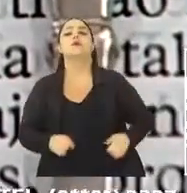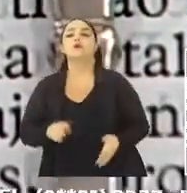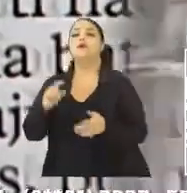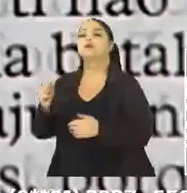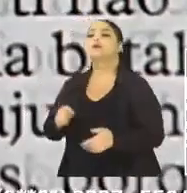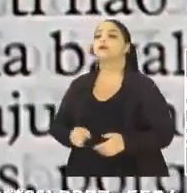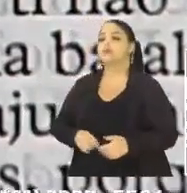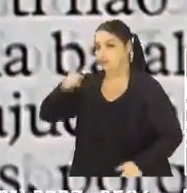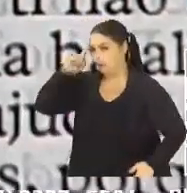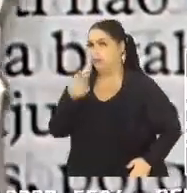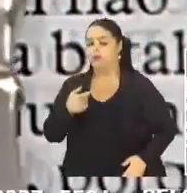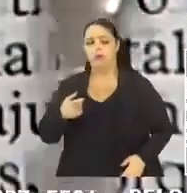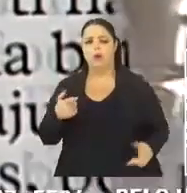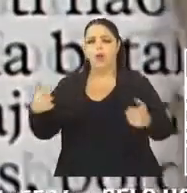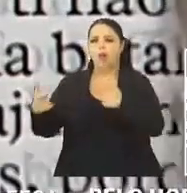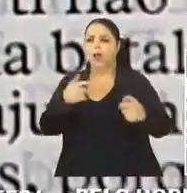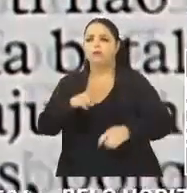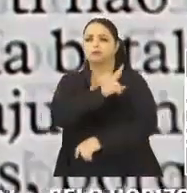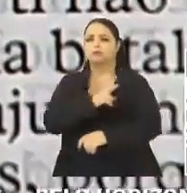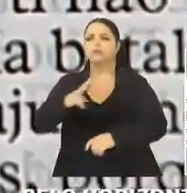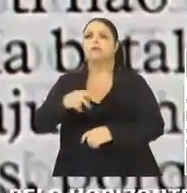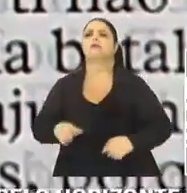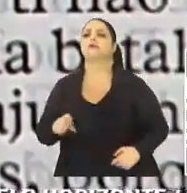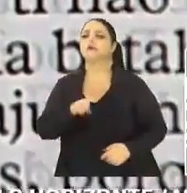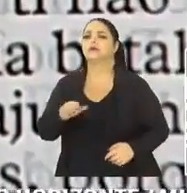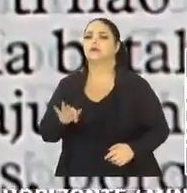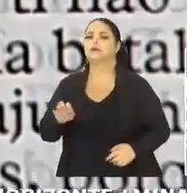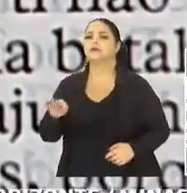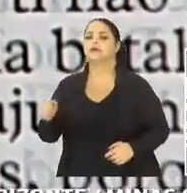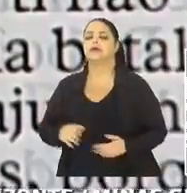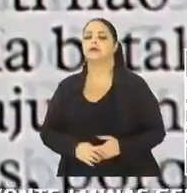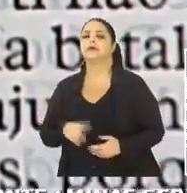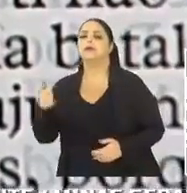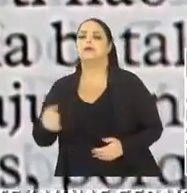E ordenaram a batalha no vale de Zefatá, perto de Maressa.